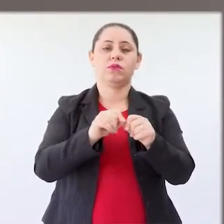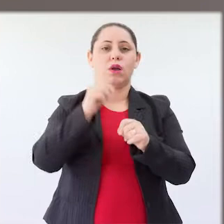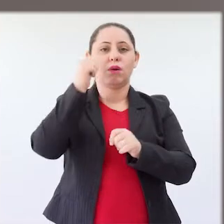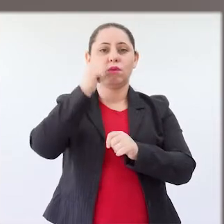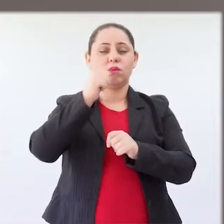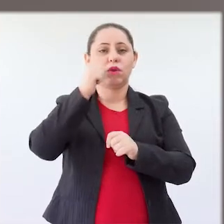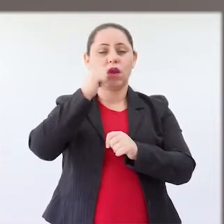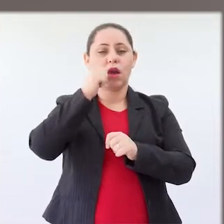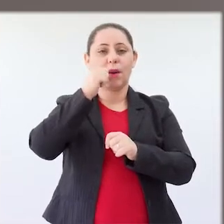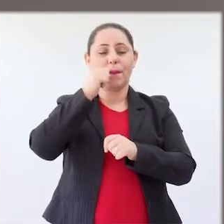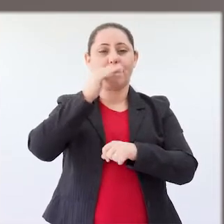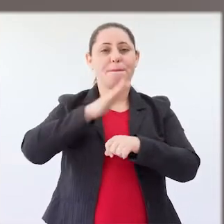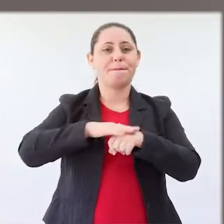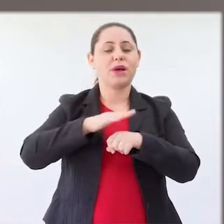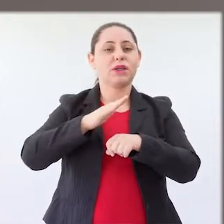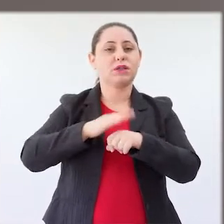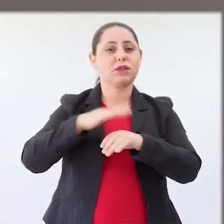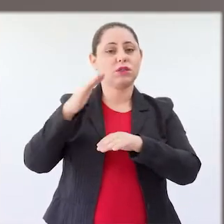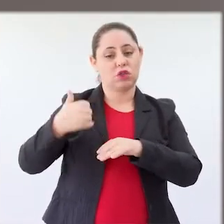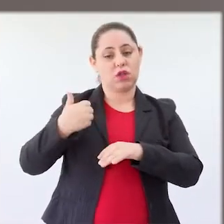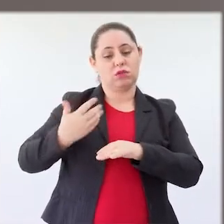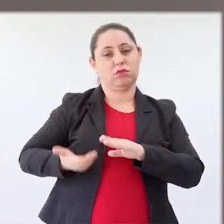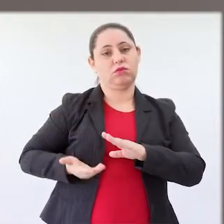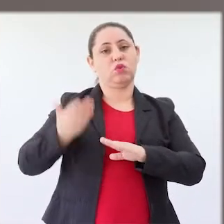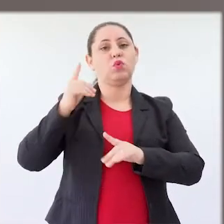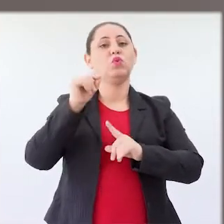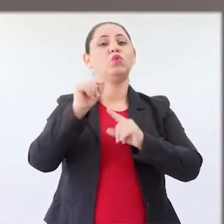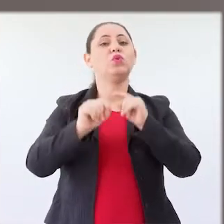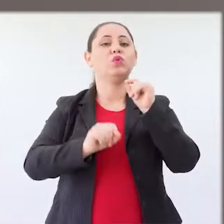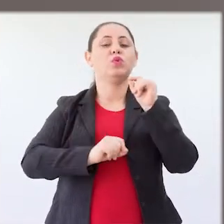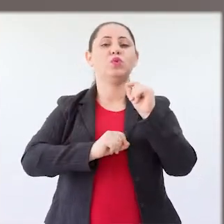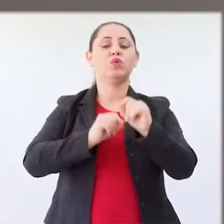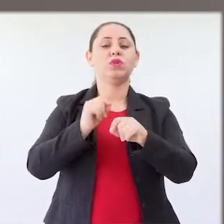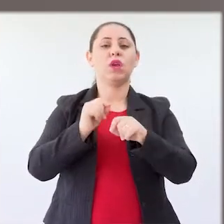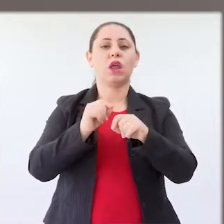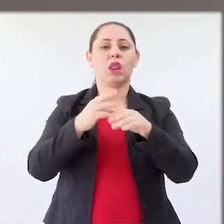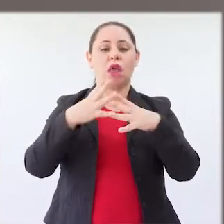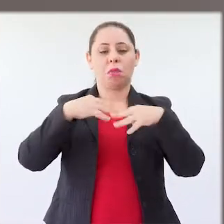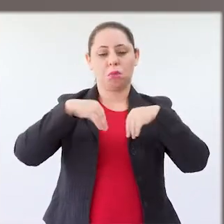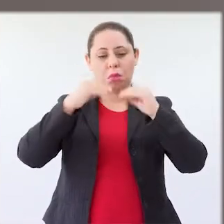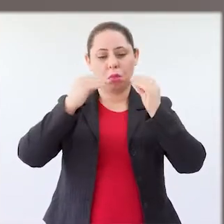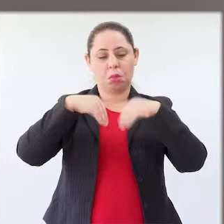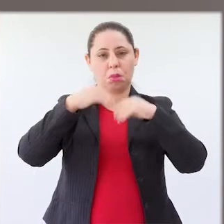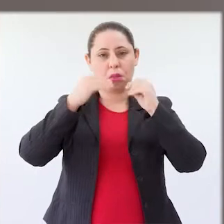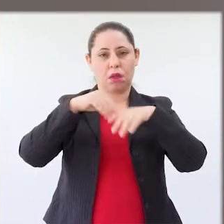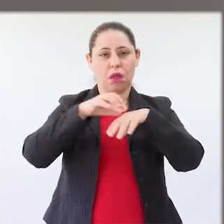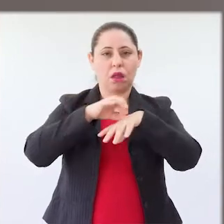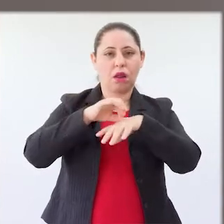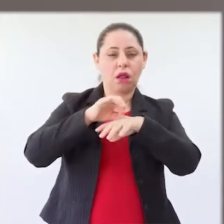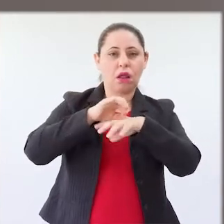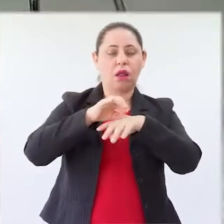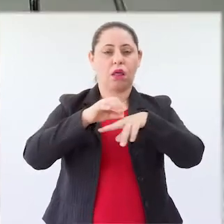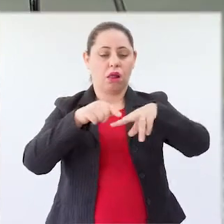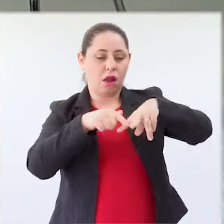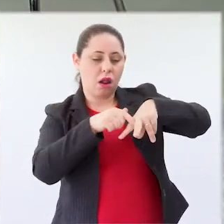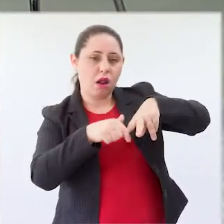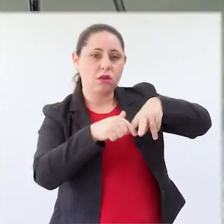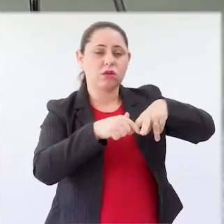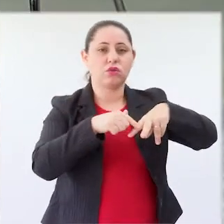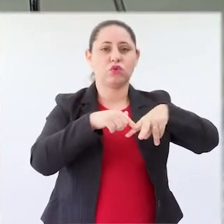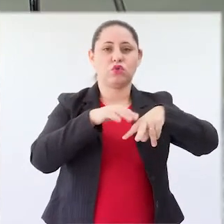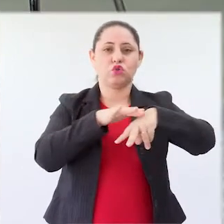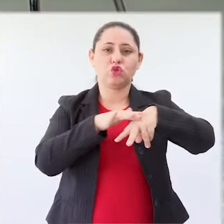são mulheres, às vezes, mais maduras, que estão à procura da questão da flacidez de um interno de coxa, flacidez de